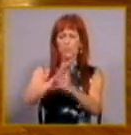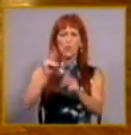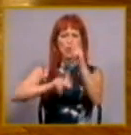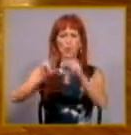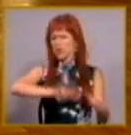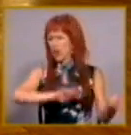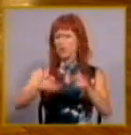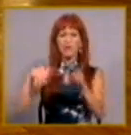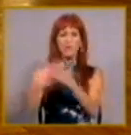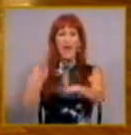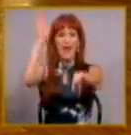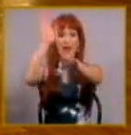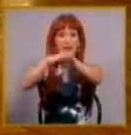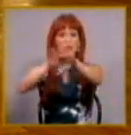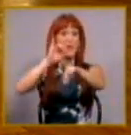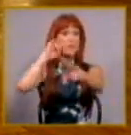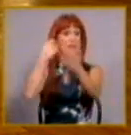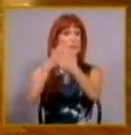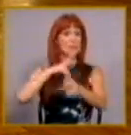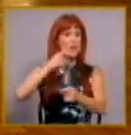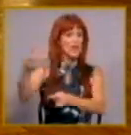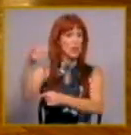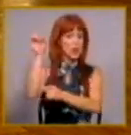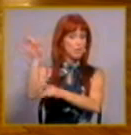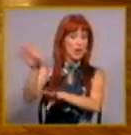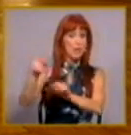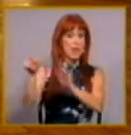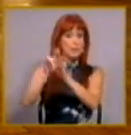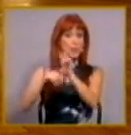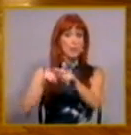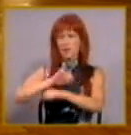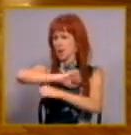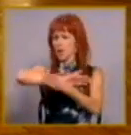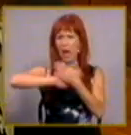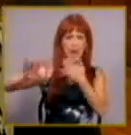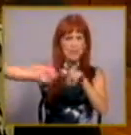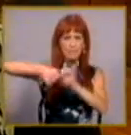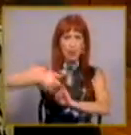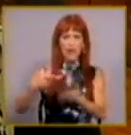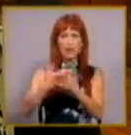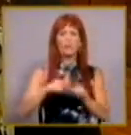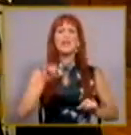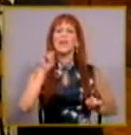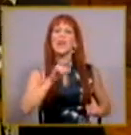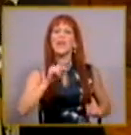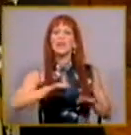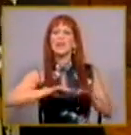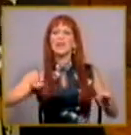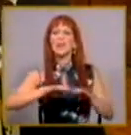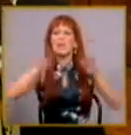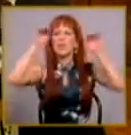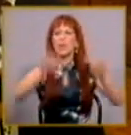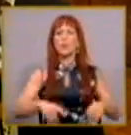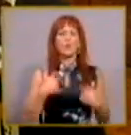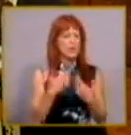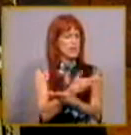de uma alternativa à esquerda que defenda o país da Troika e do memorando que está a arrasar a economia. Estes níveis de recessão